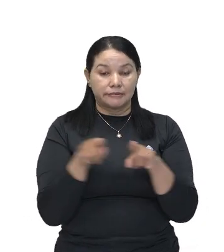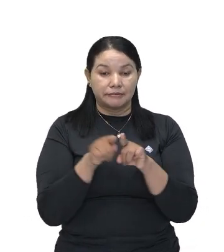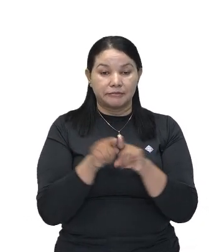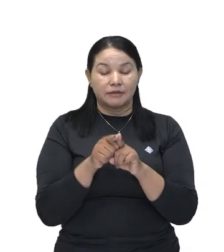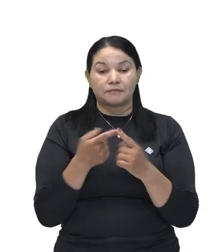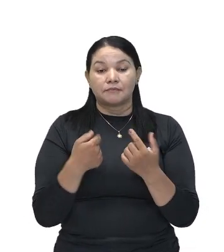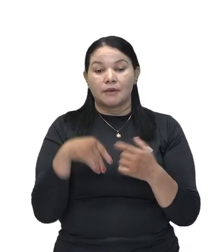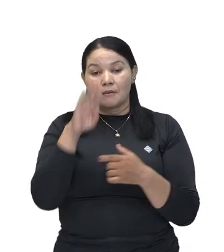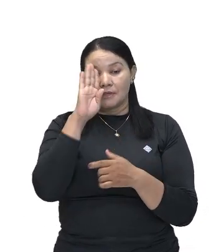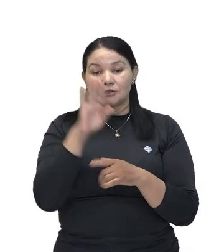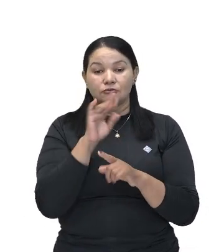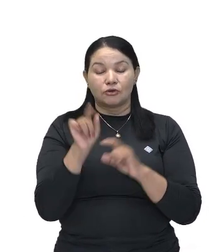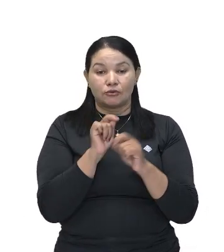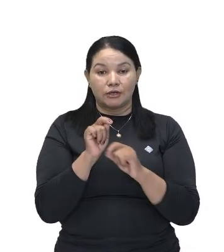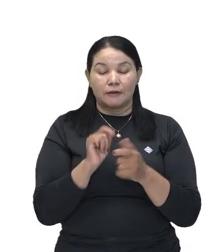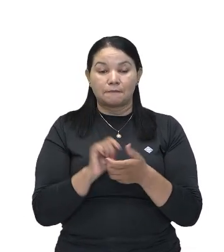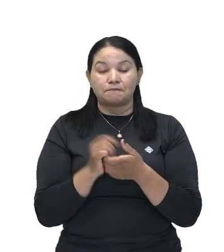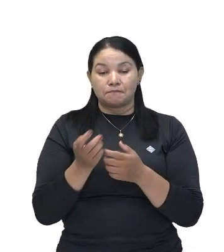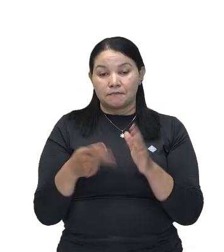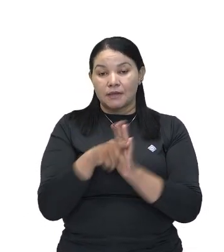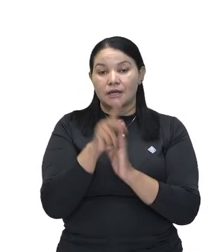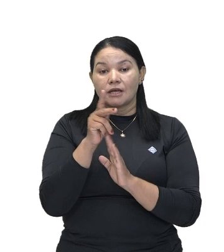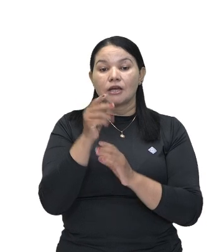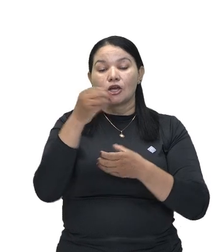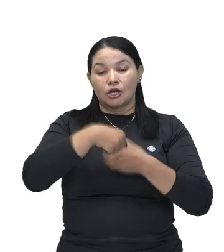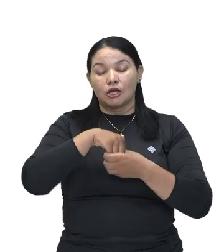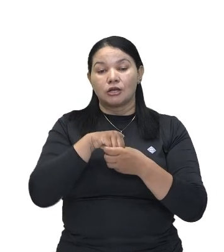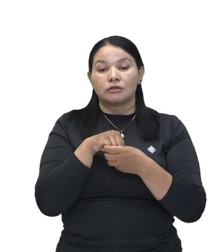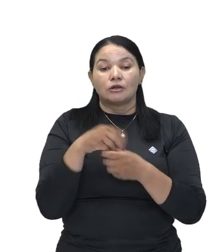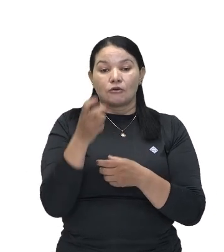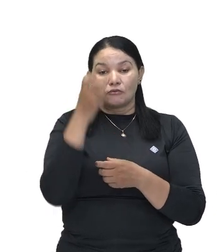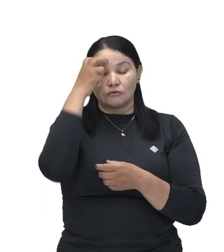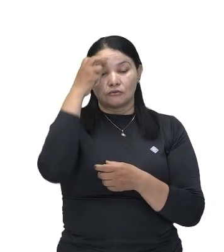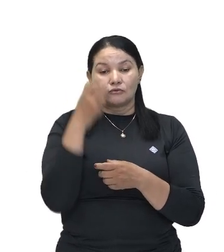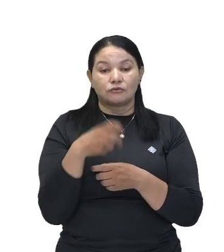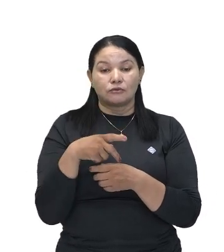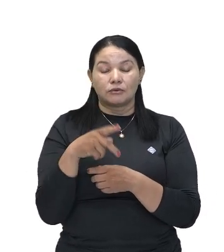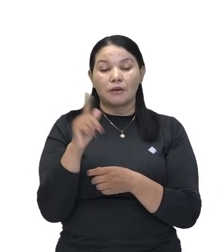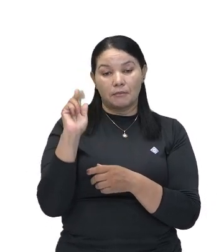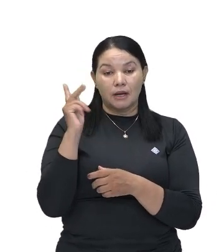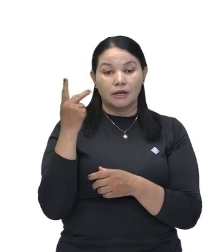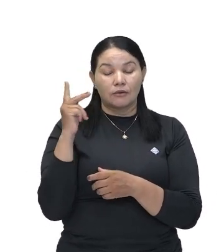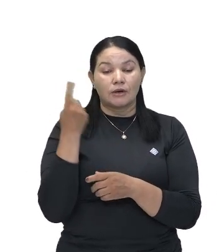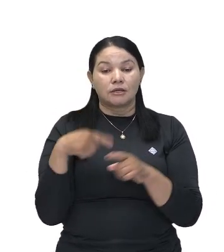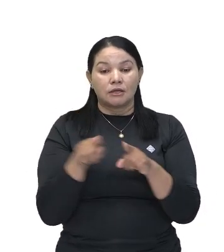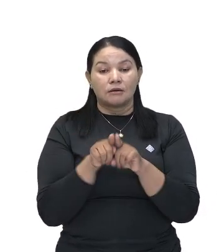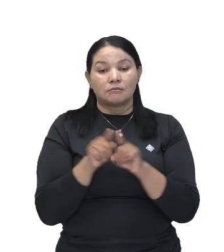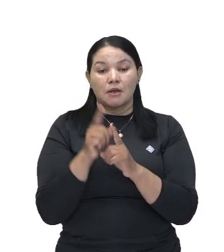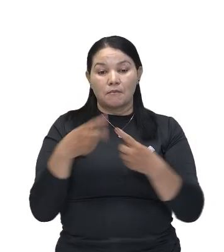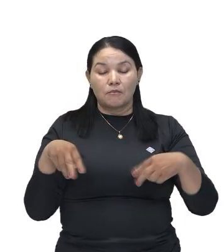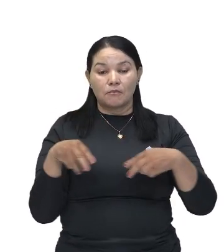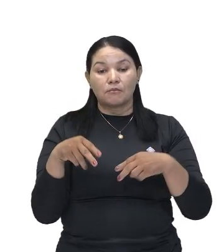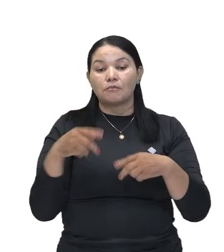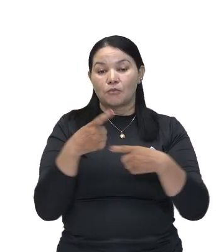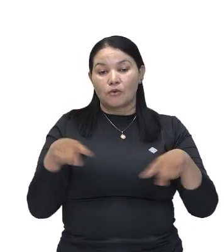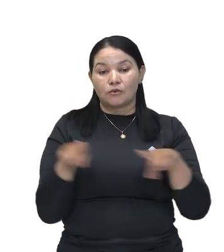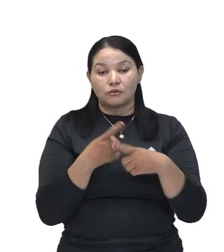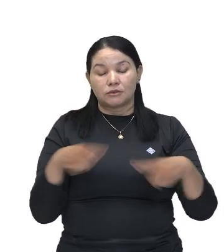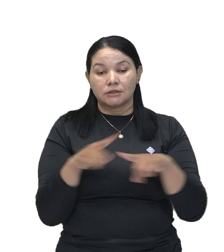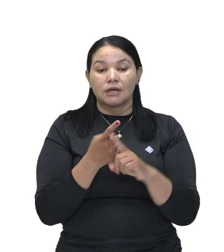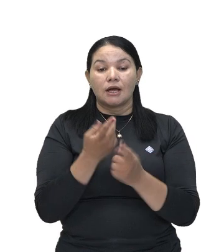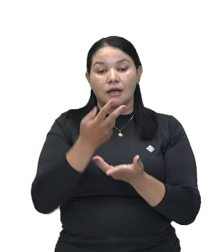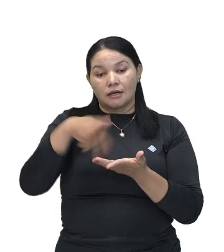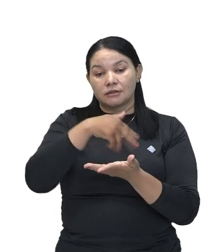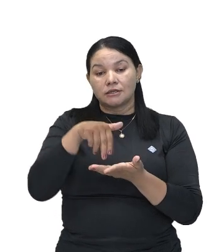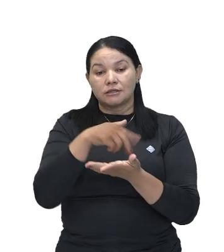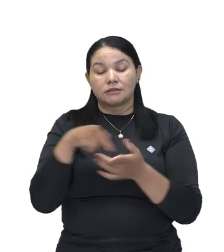nós temos na cultura do Paraguai, nós temos destaques para a música e a dança. Uma dessas